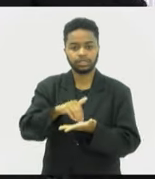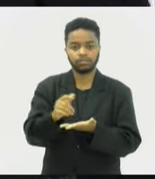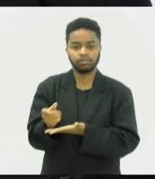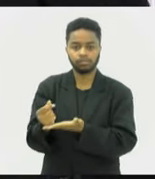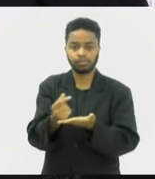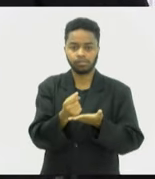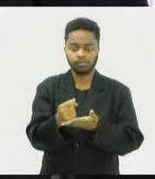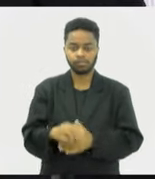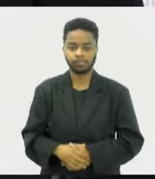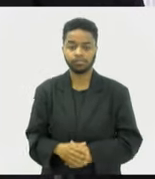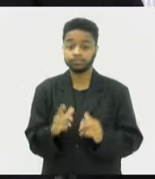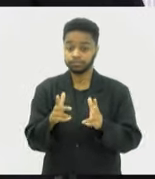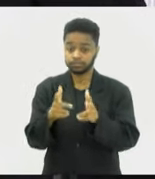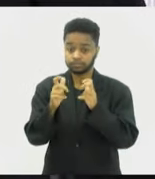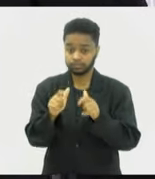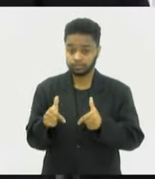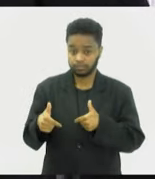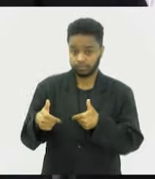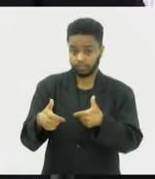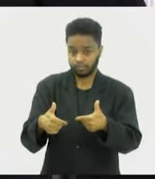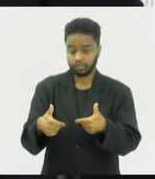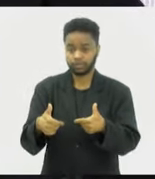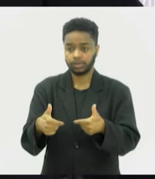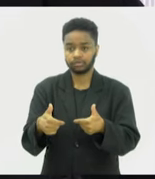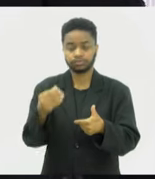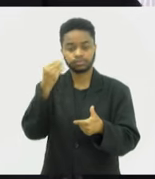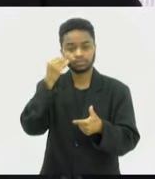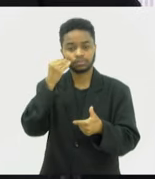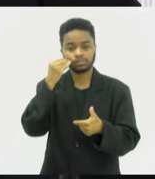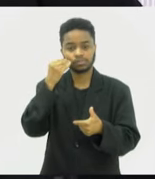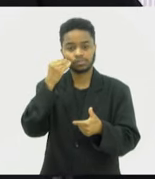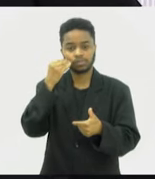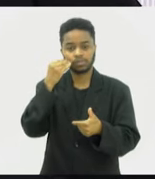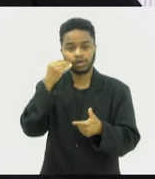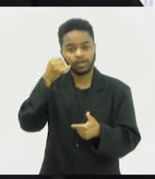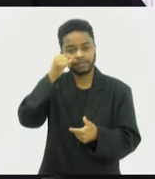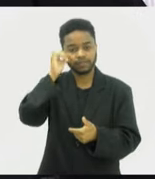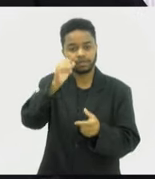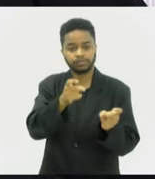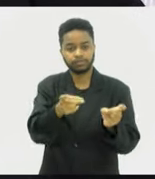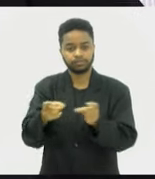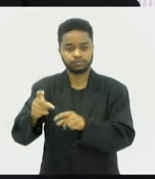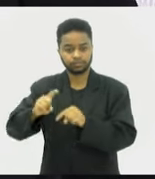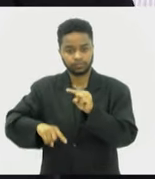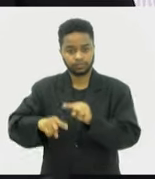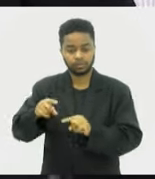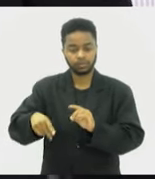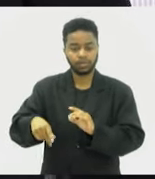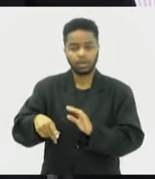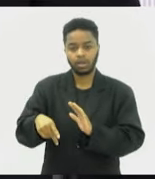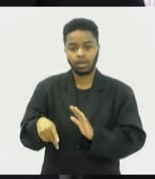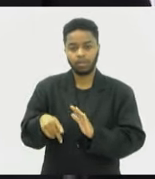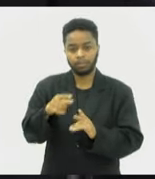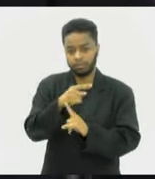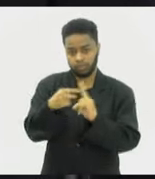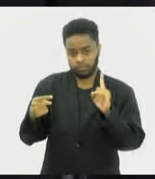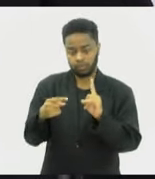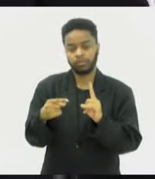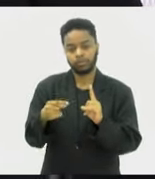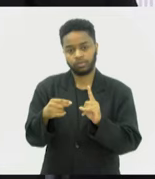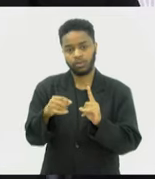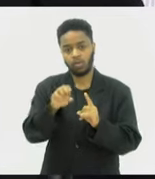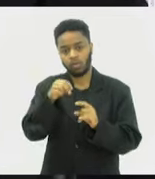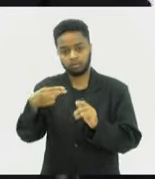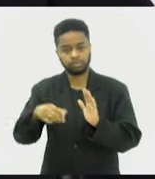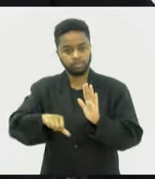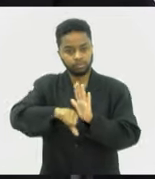Essa força-tarefa atua para coibir a venda desse material proveniente de ilícito. Porque a gente sabe quando o material